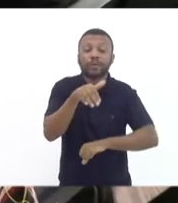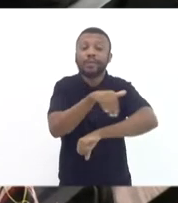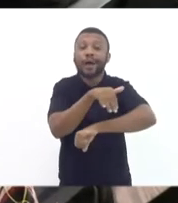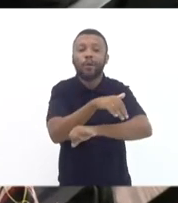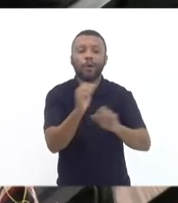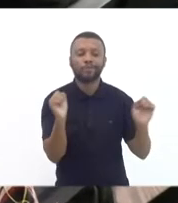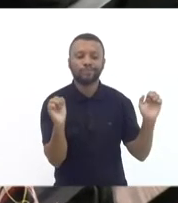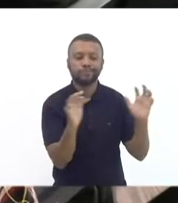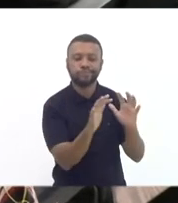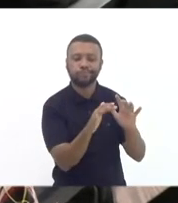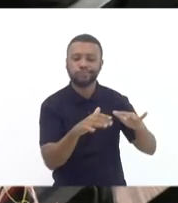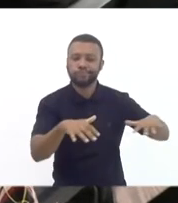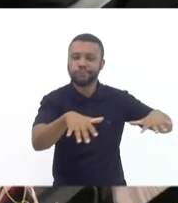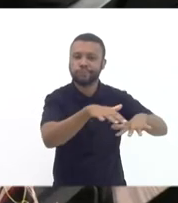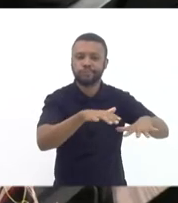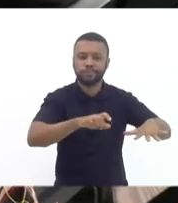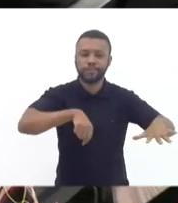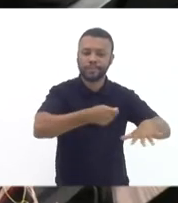E